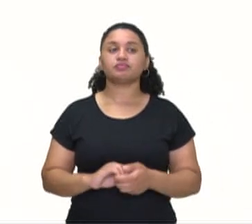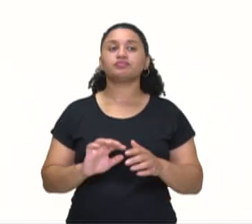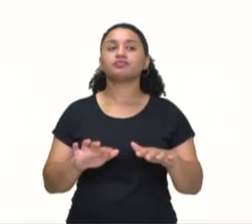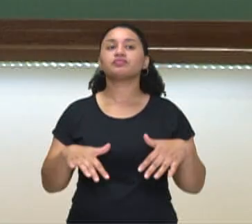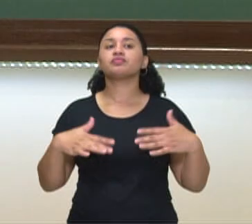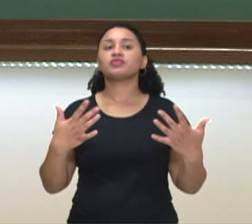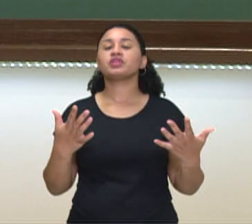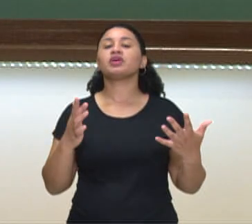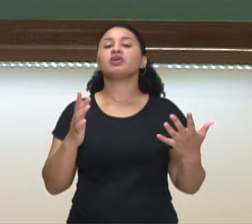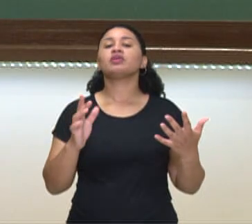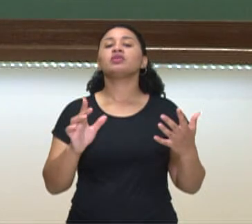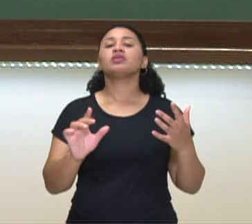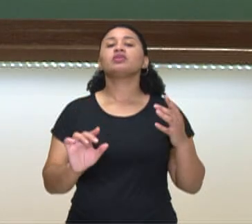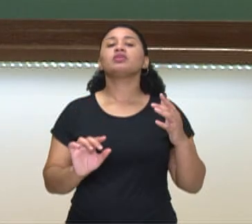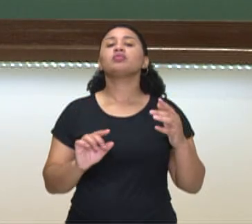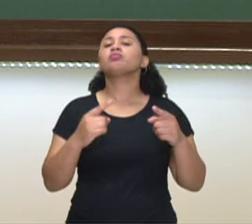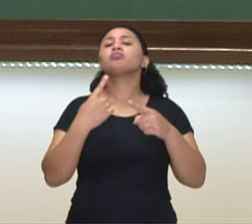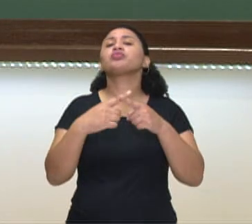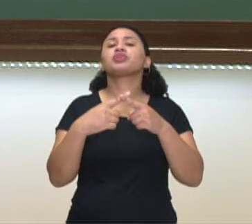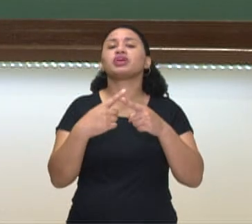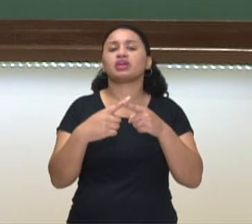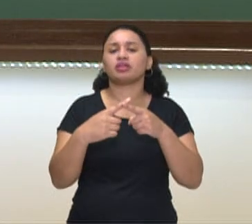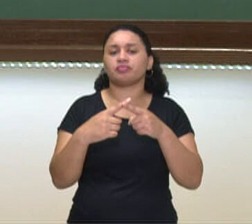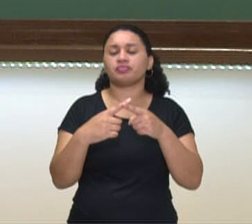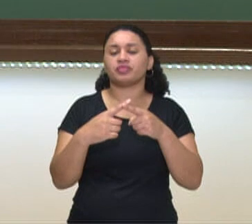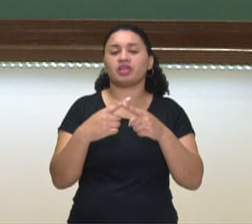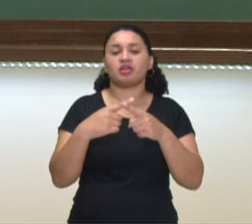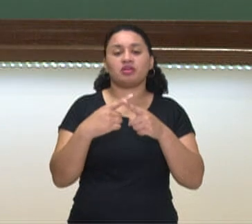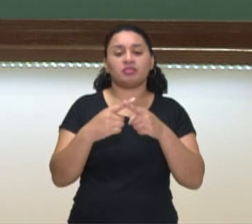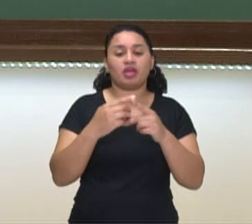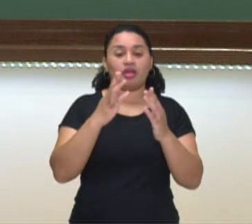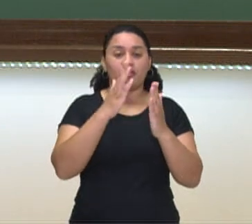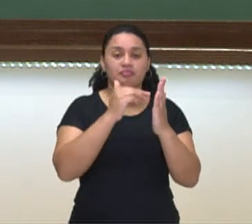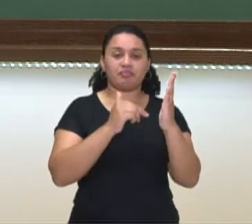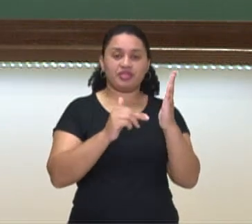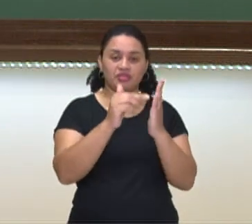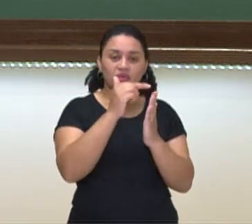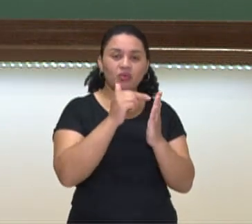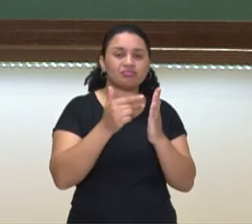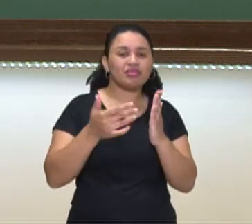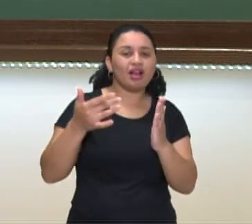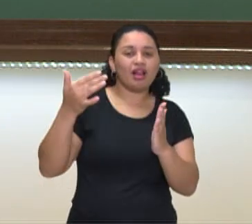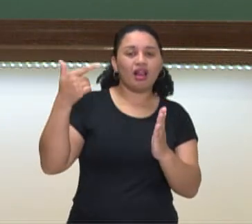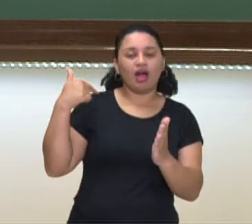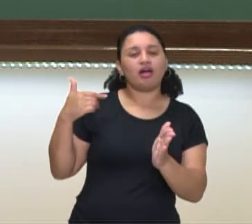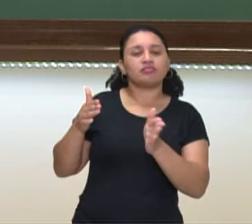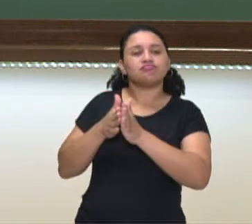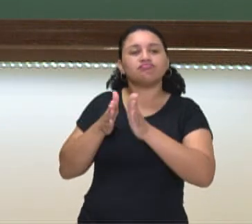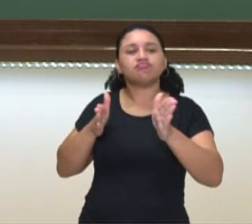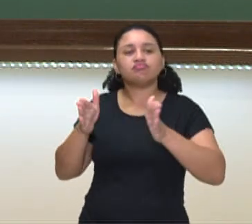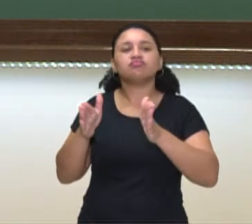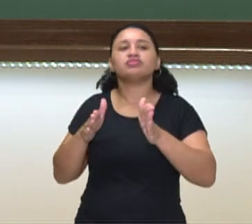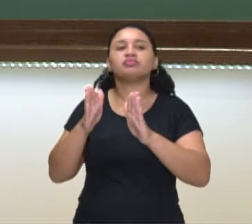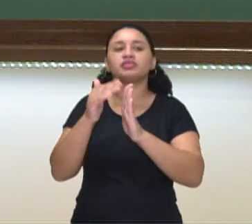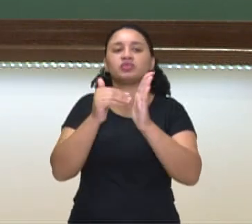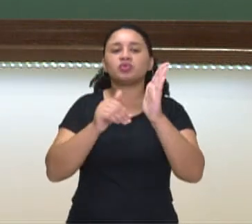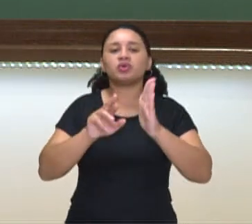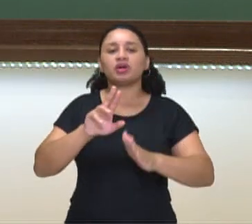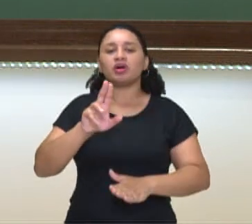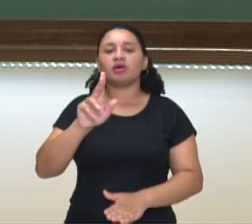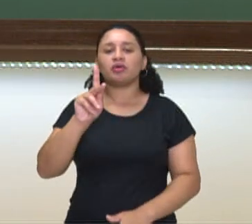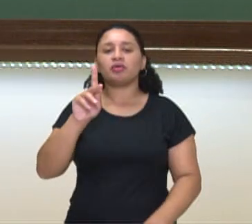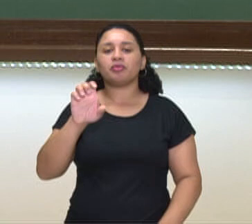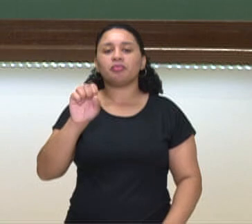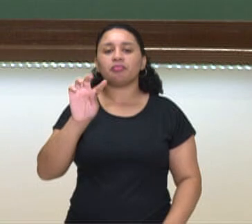Então, mas por que isso? Lá na pintura rupestre, né, eles não